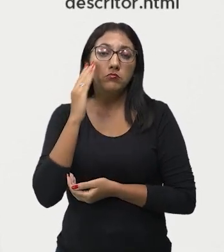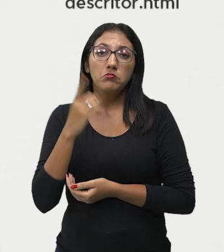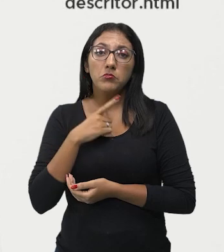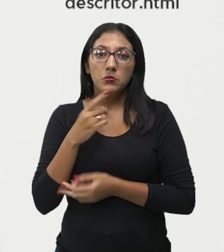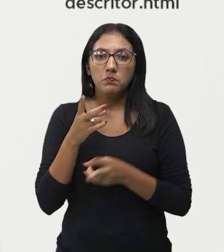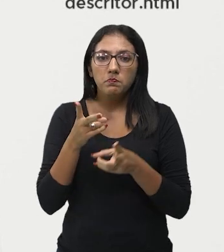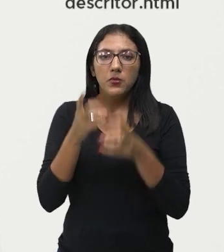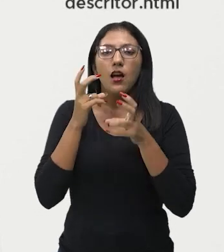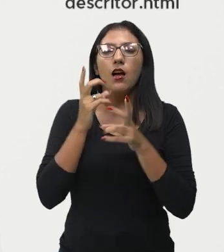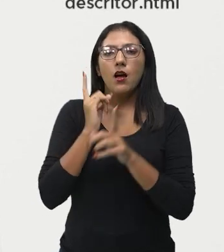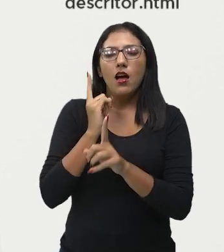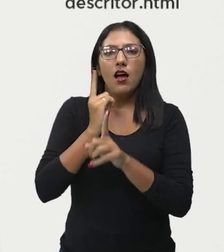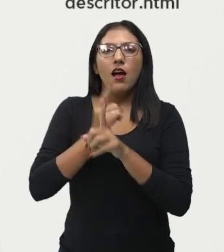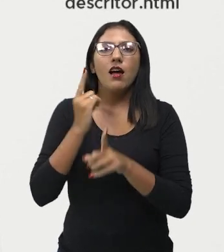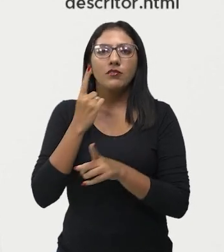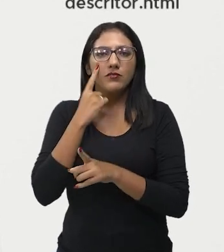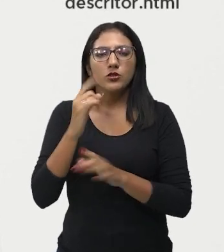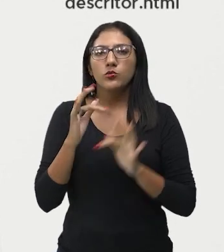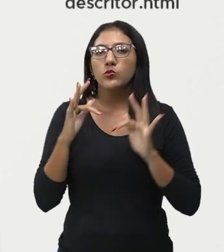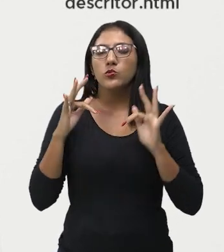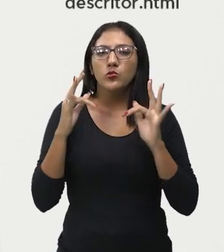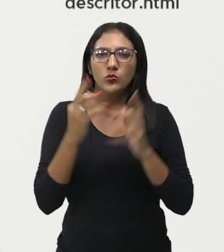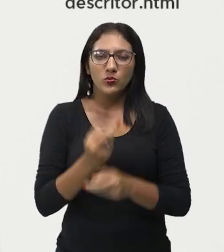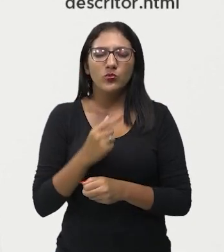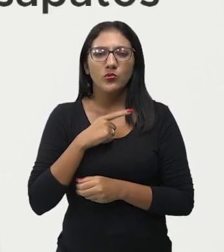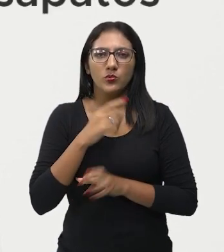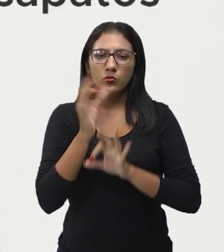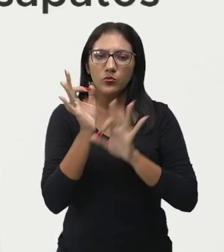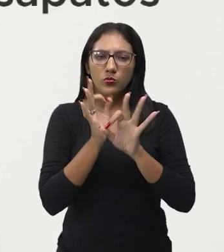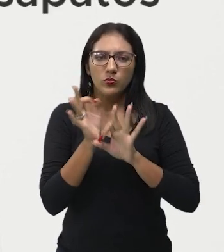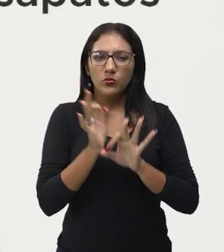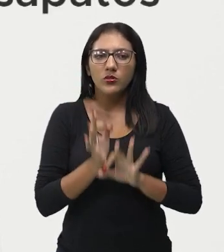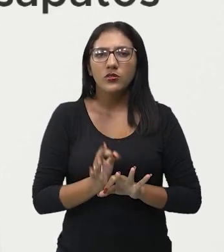percepção muito clara dos resultados que a